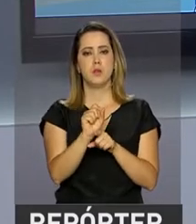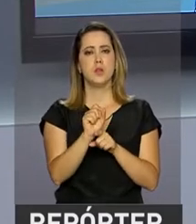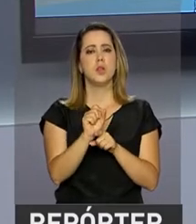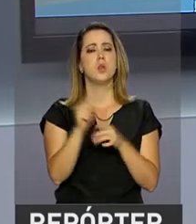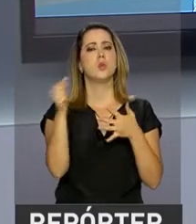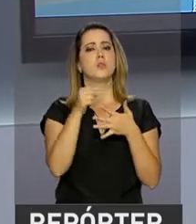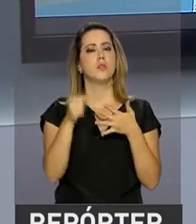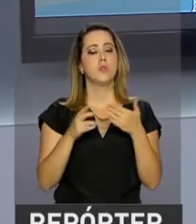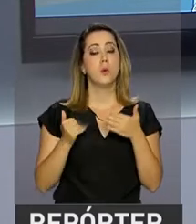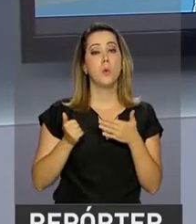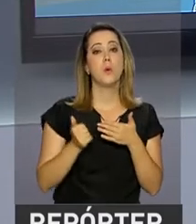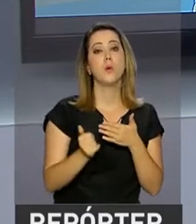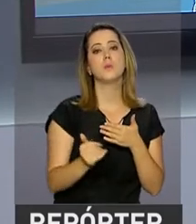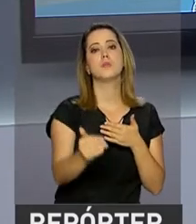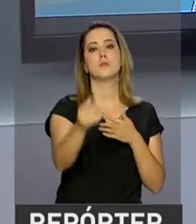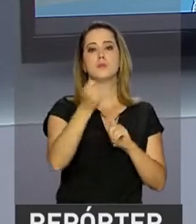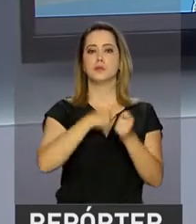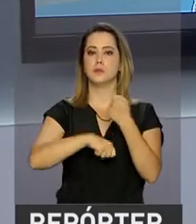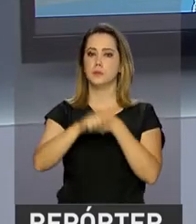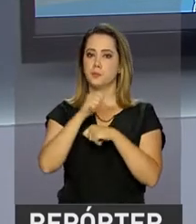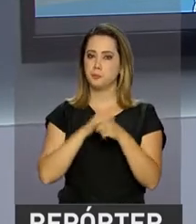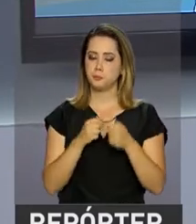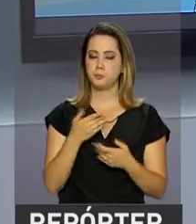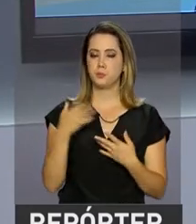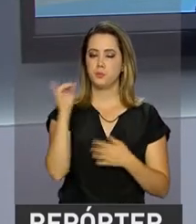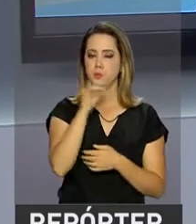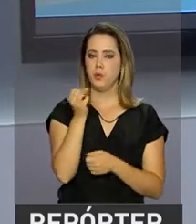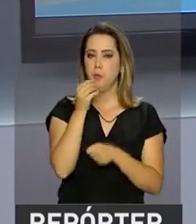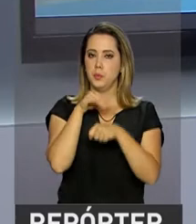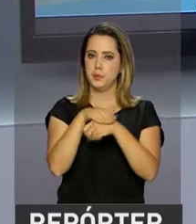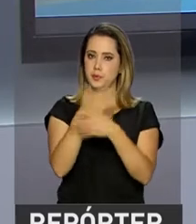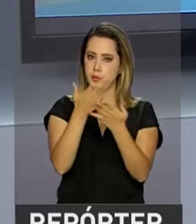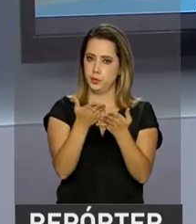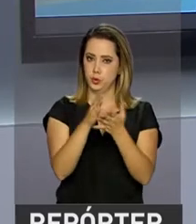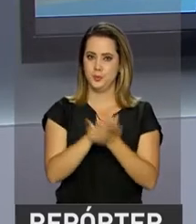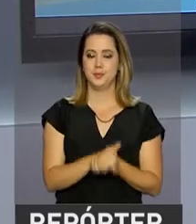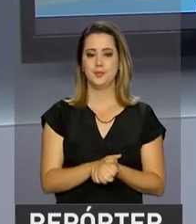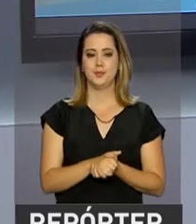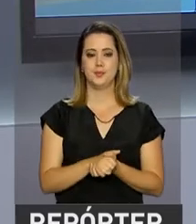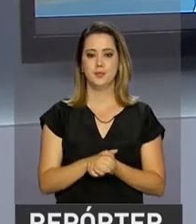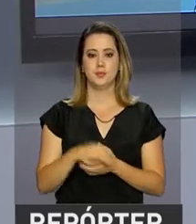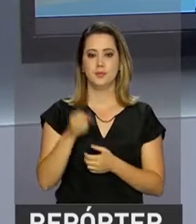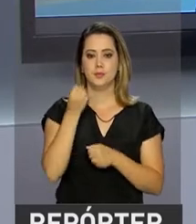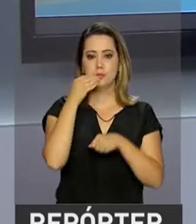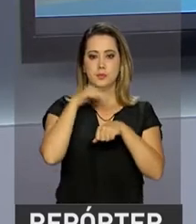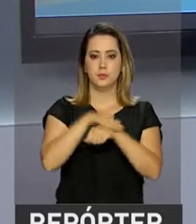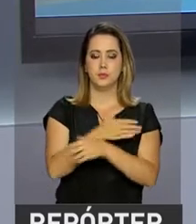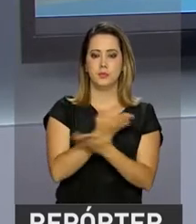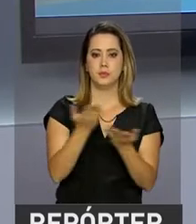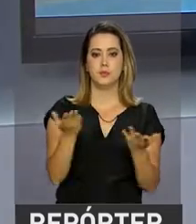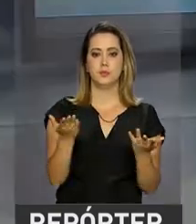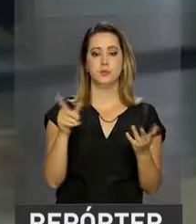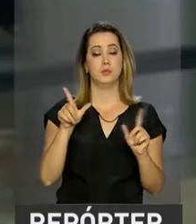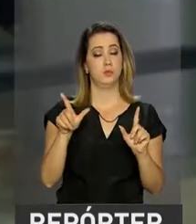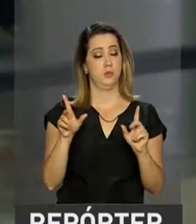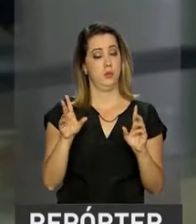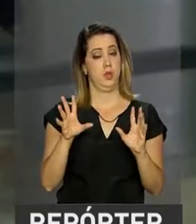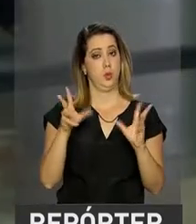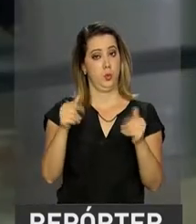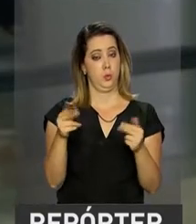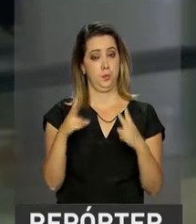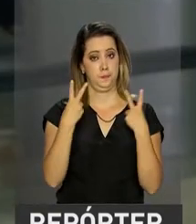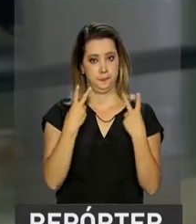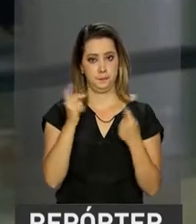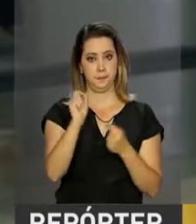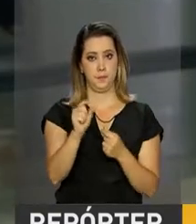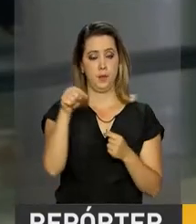sobre os avanços da economia olá gabi boa noite boa noite lília uma boa noite a todos olham o